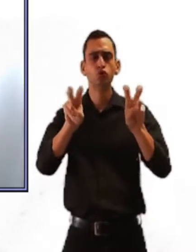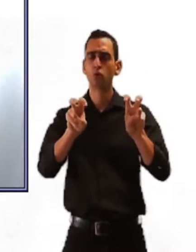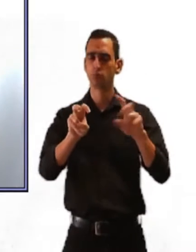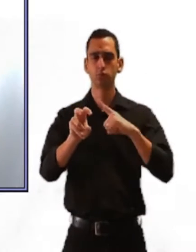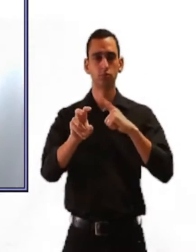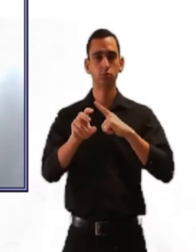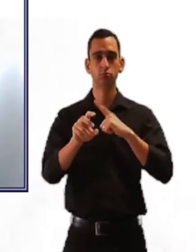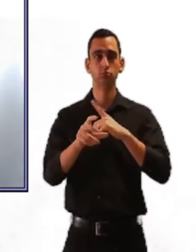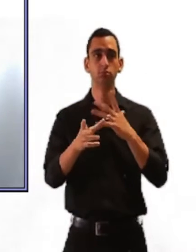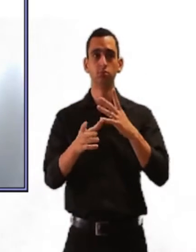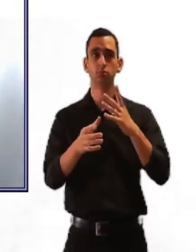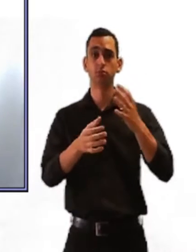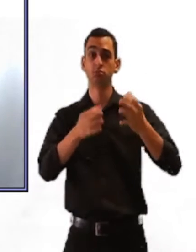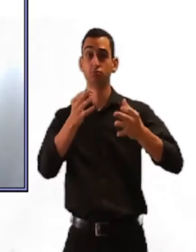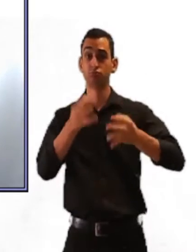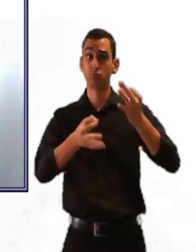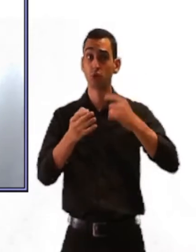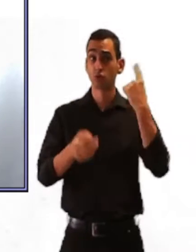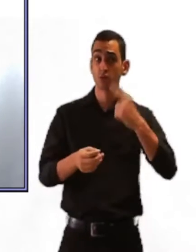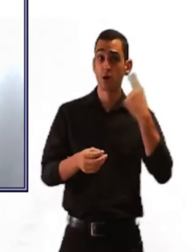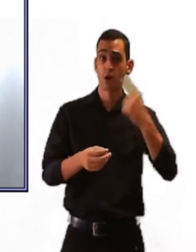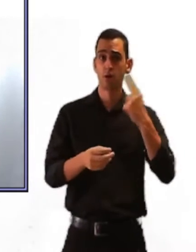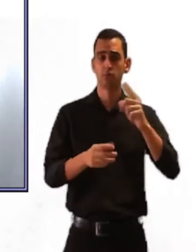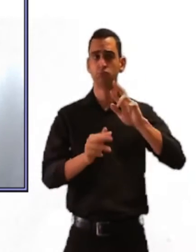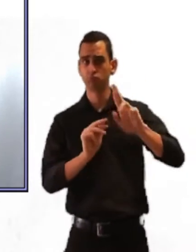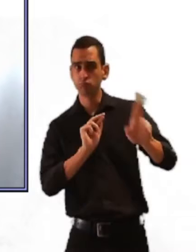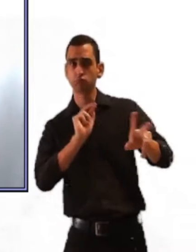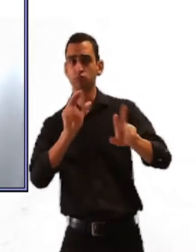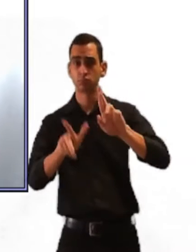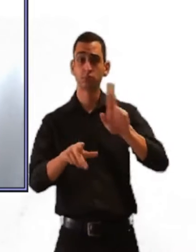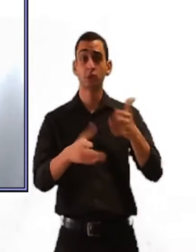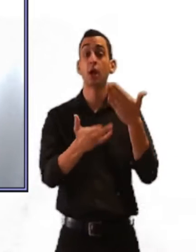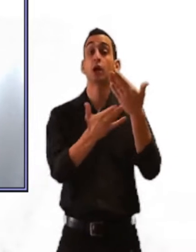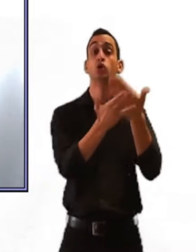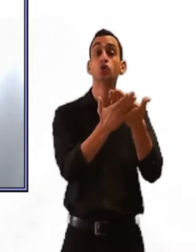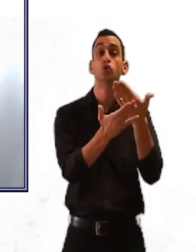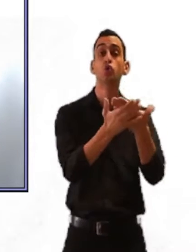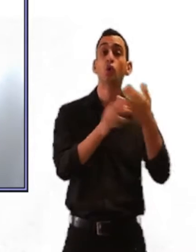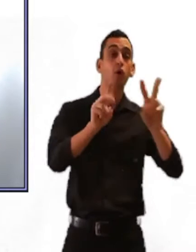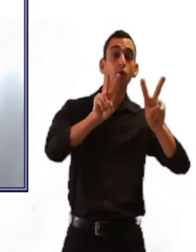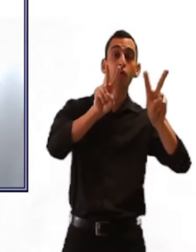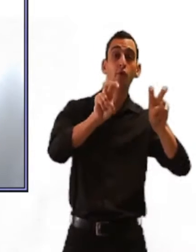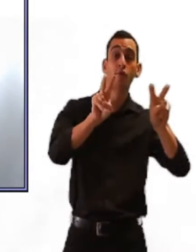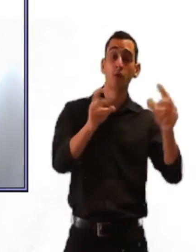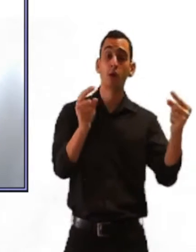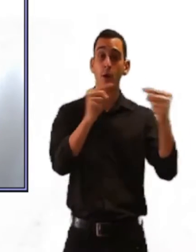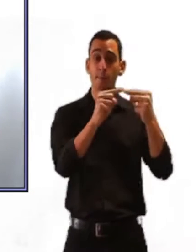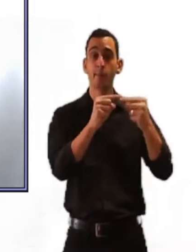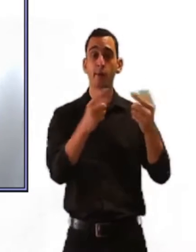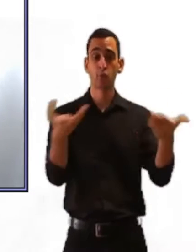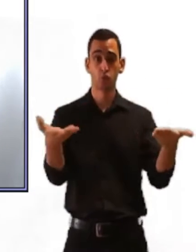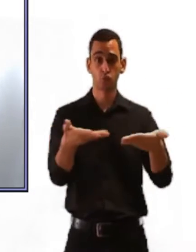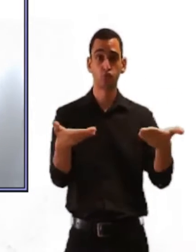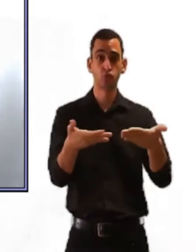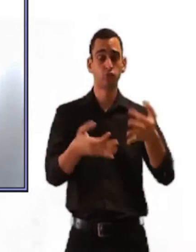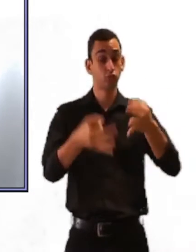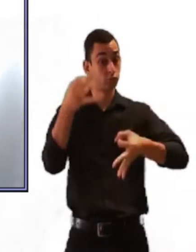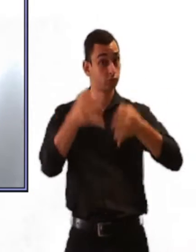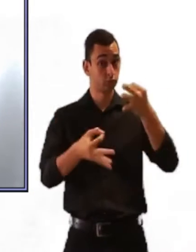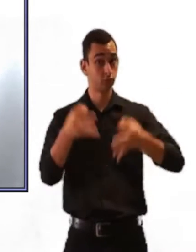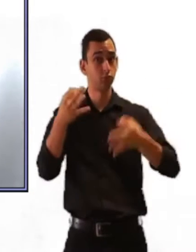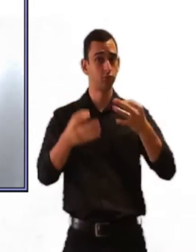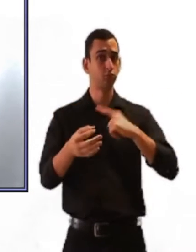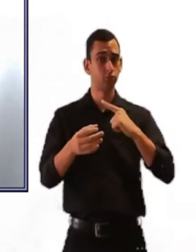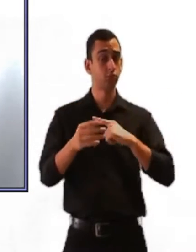ramos do direito que abarcam, né, ou que procuram estudar essa análise da teoria judicial, portanto, sob